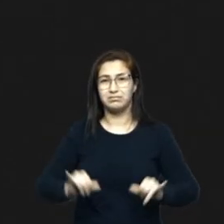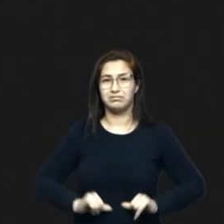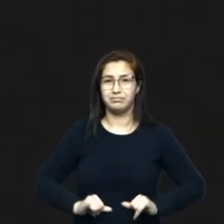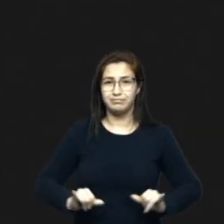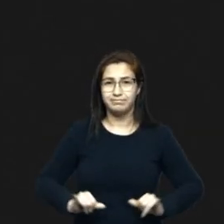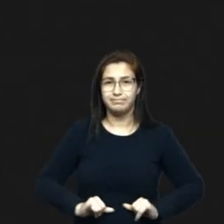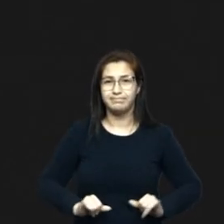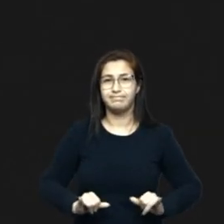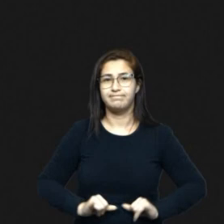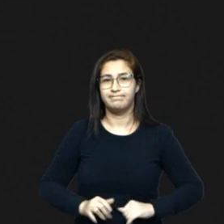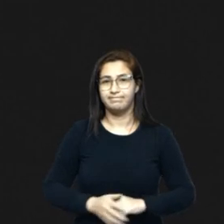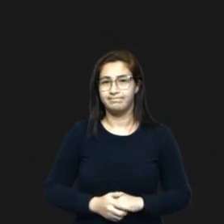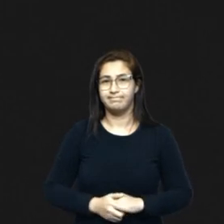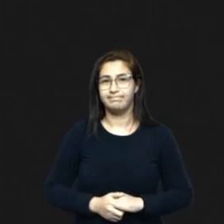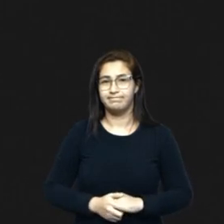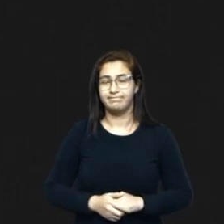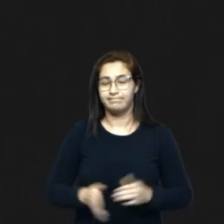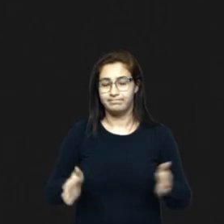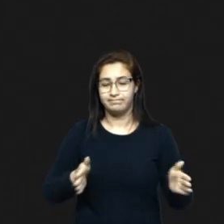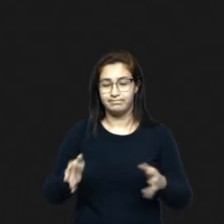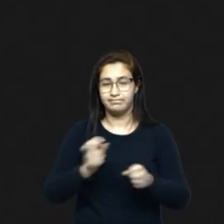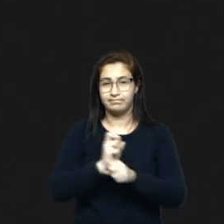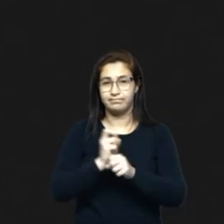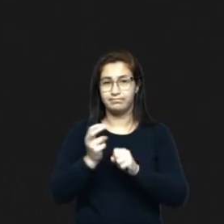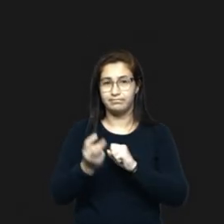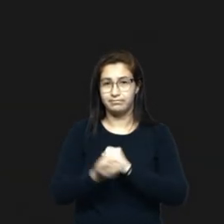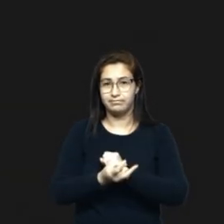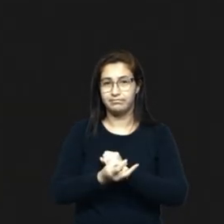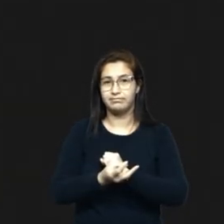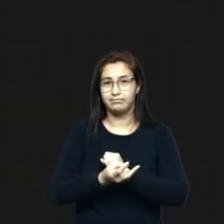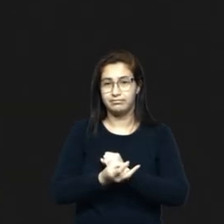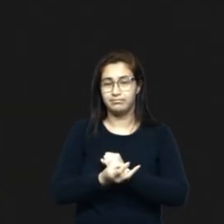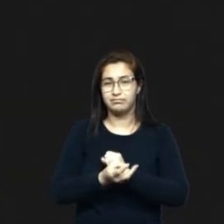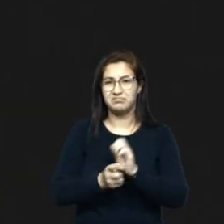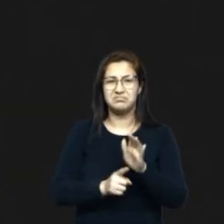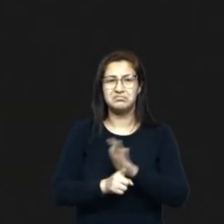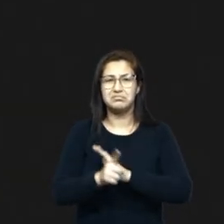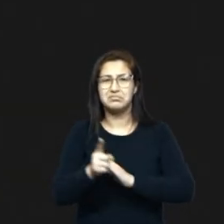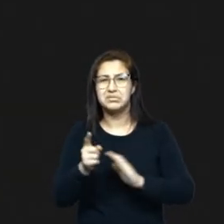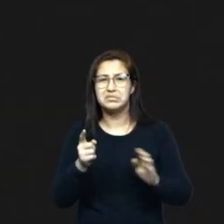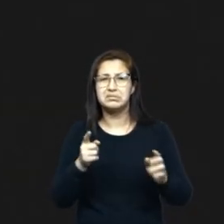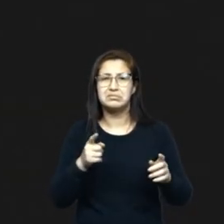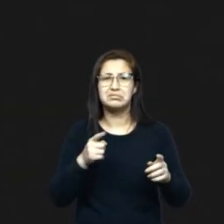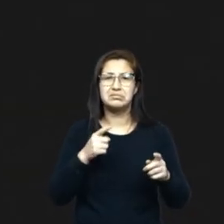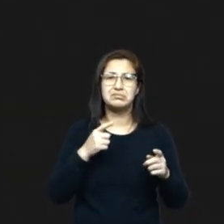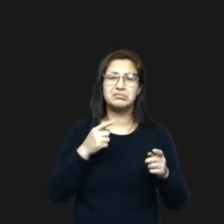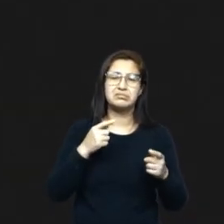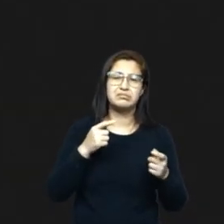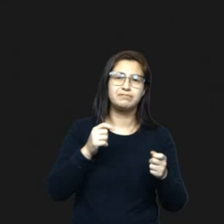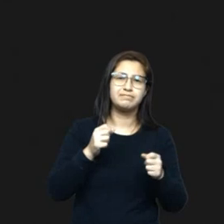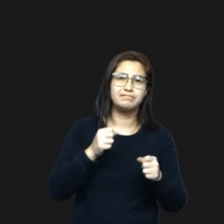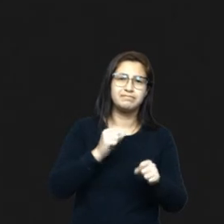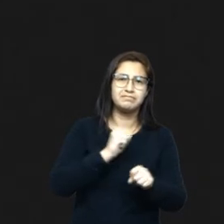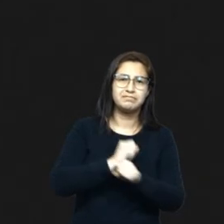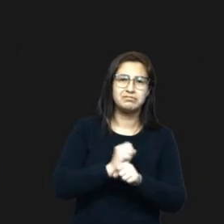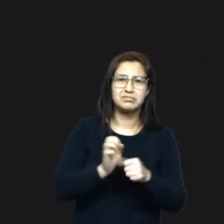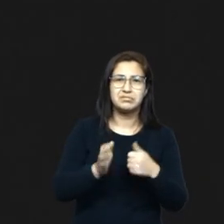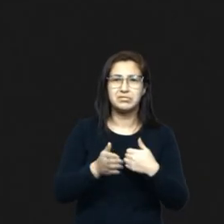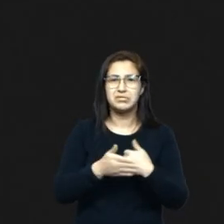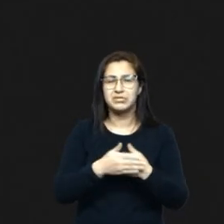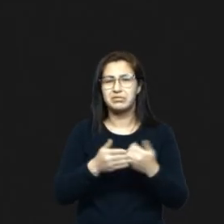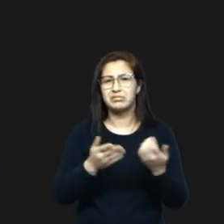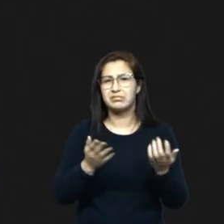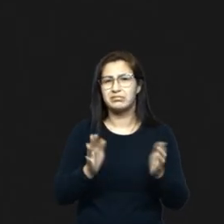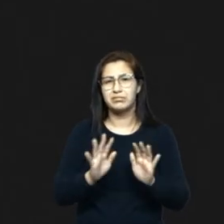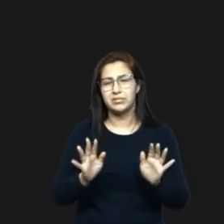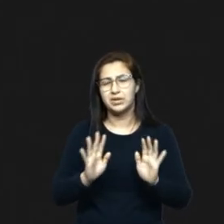tão sofridos, da pandemia. Não vamos entrar aqui na questionar sobre as restrições, né? O leite foi derramado, o